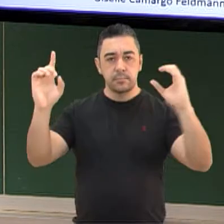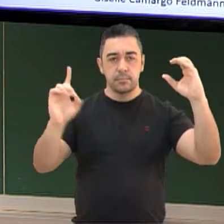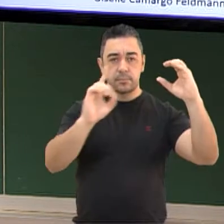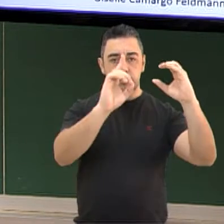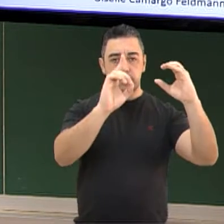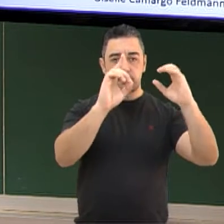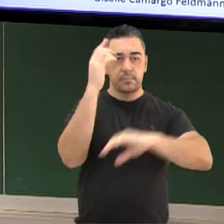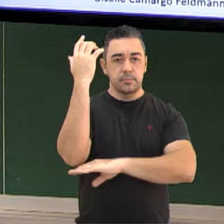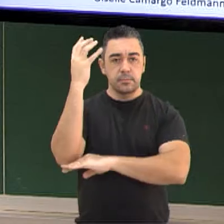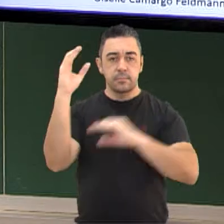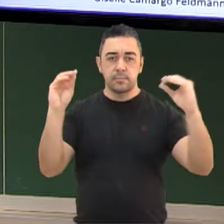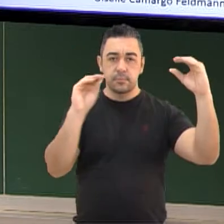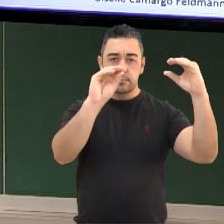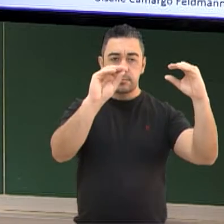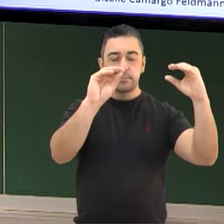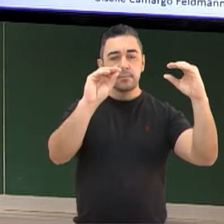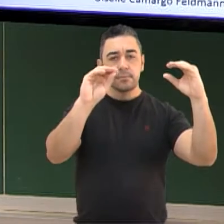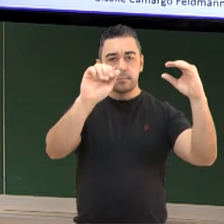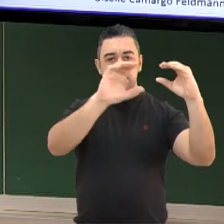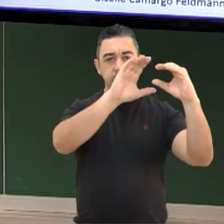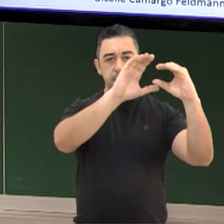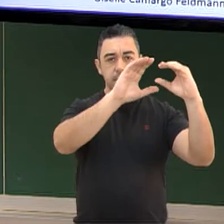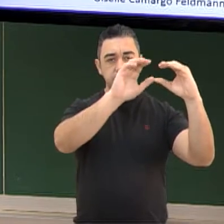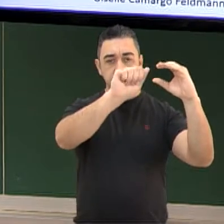árvore, cada,